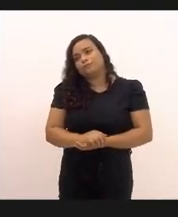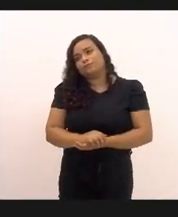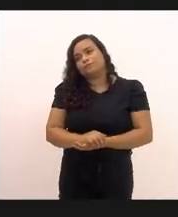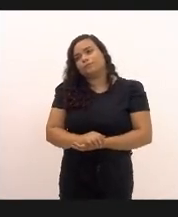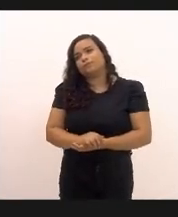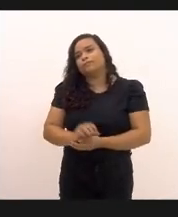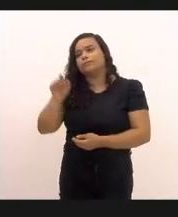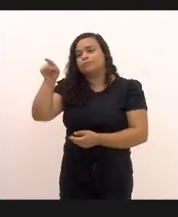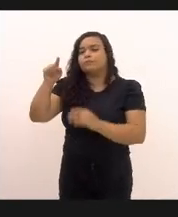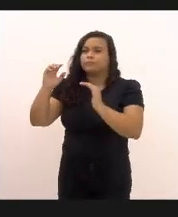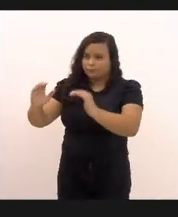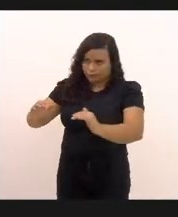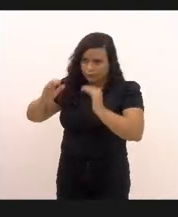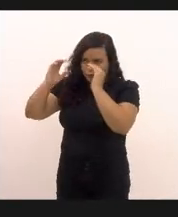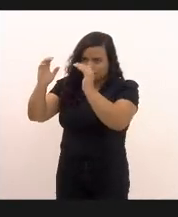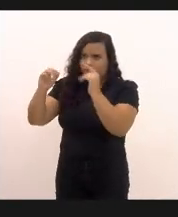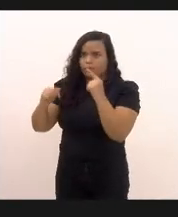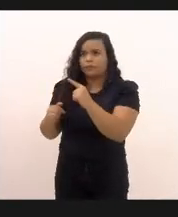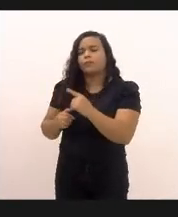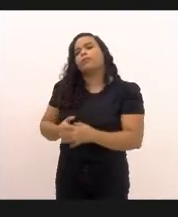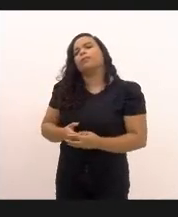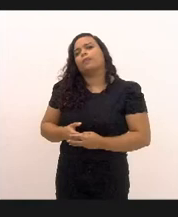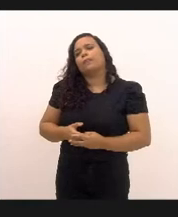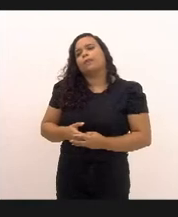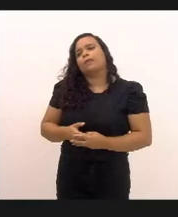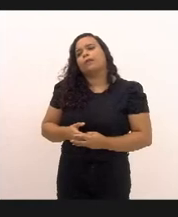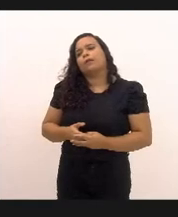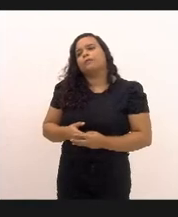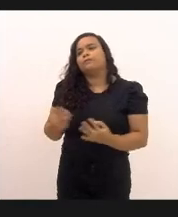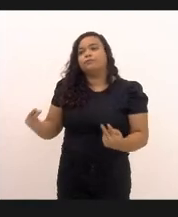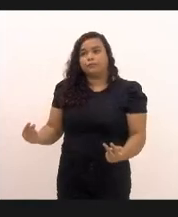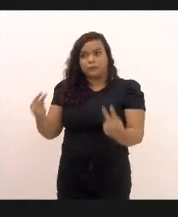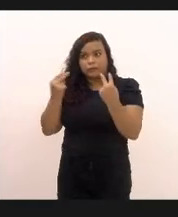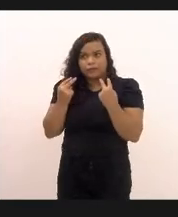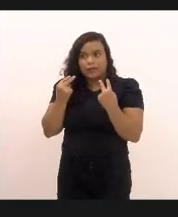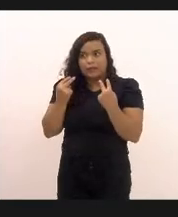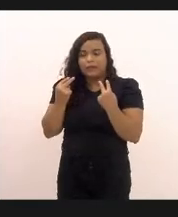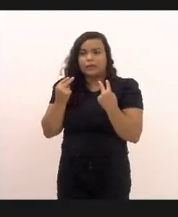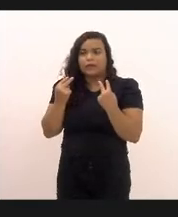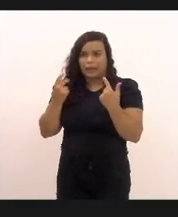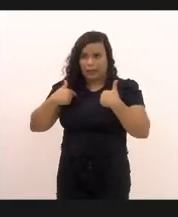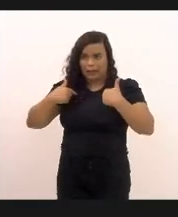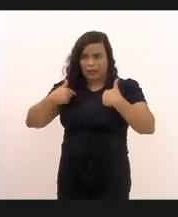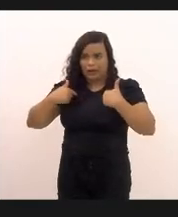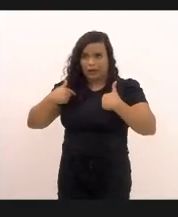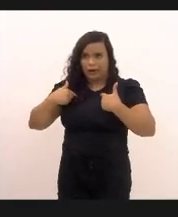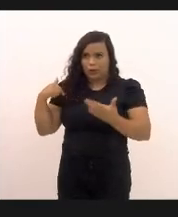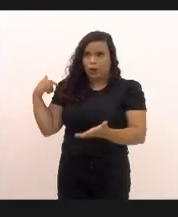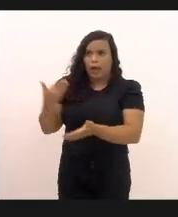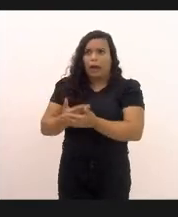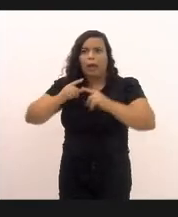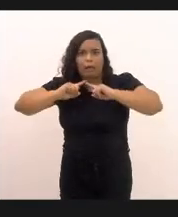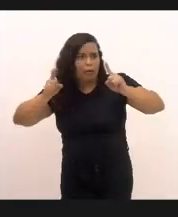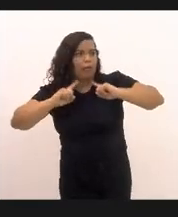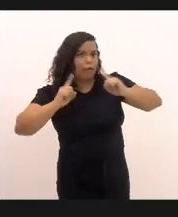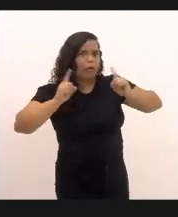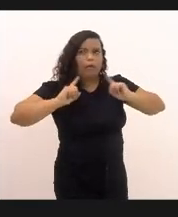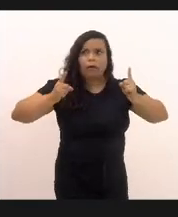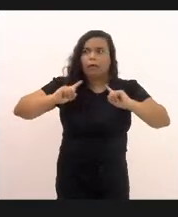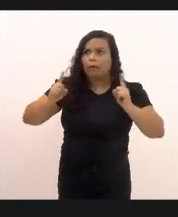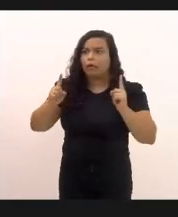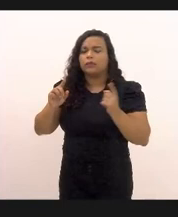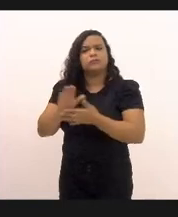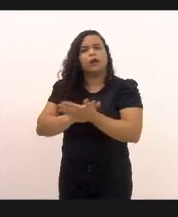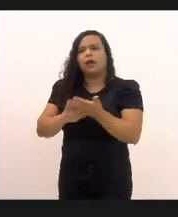Vossa Excelência não me viu em nenhum momento, até agora, reclamando de dezenas de emendas nos meus